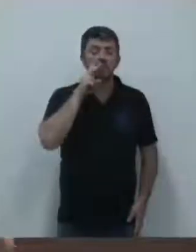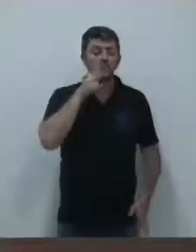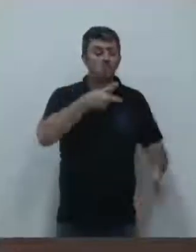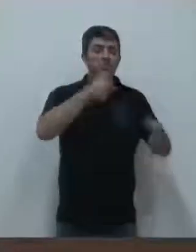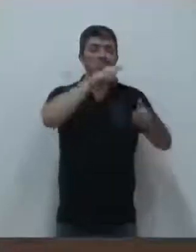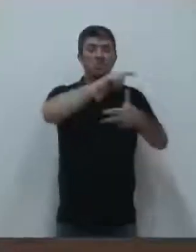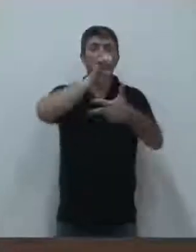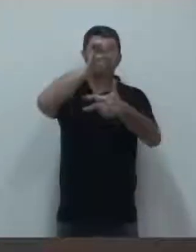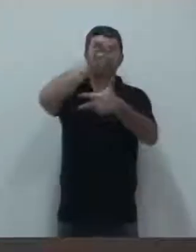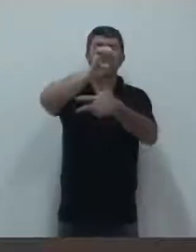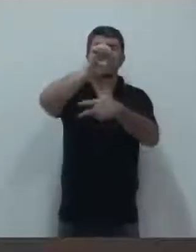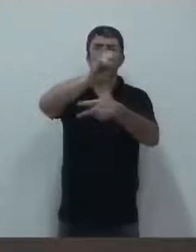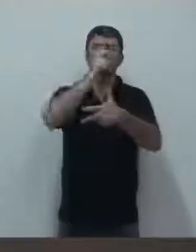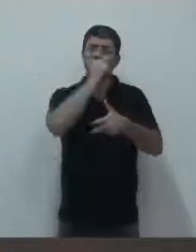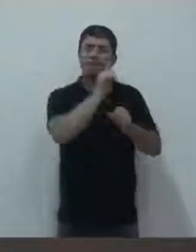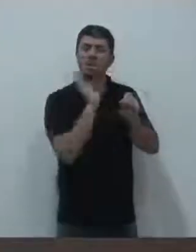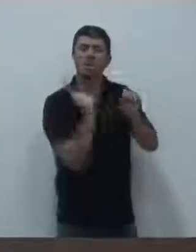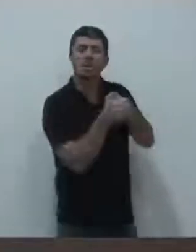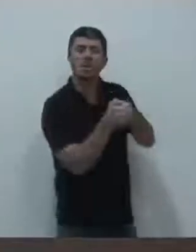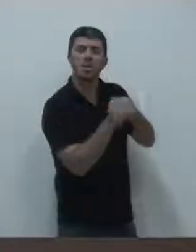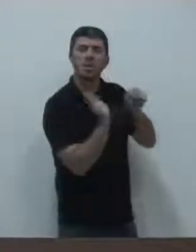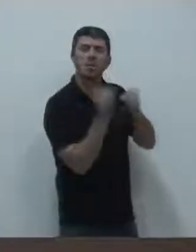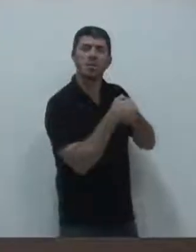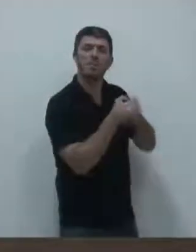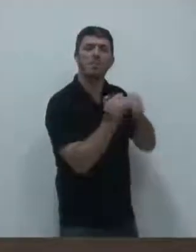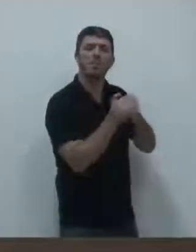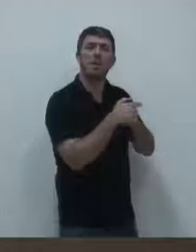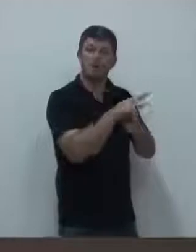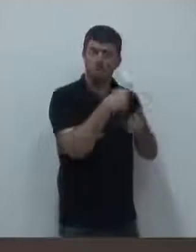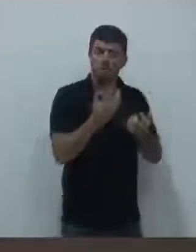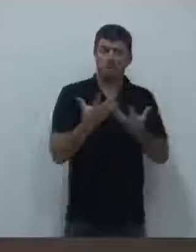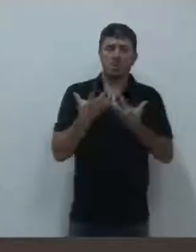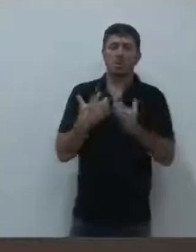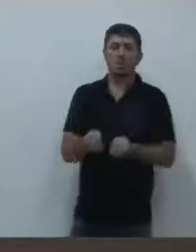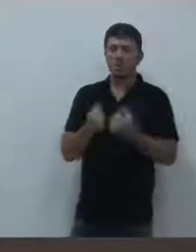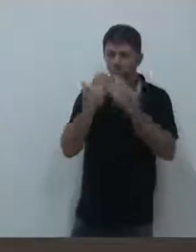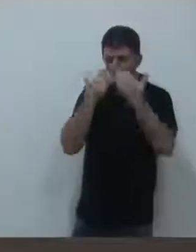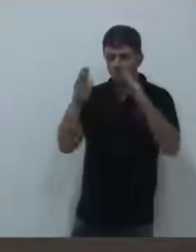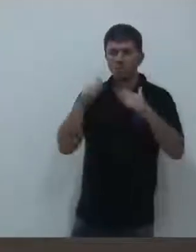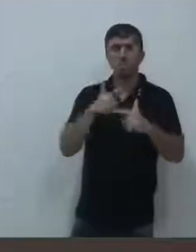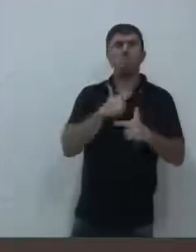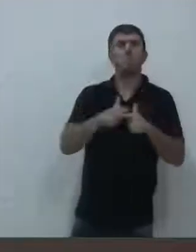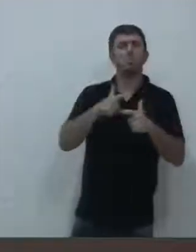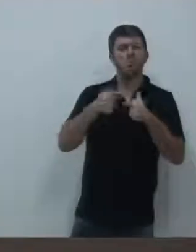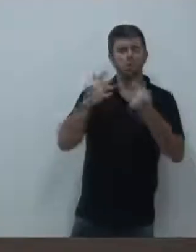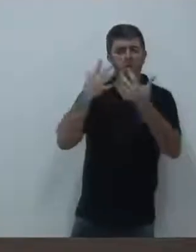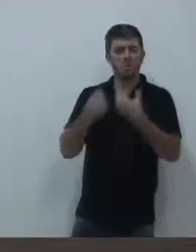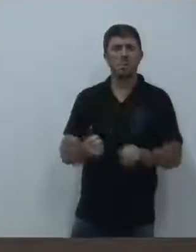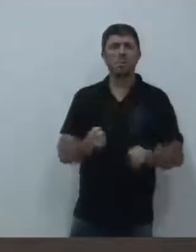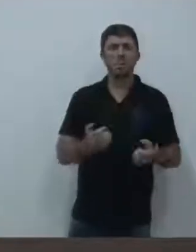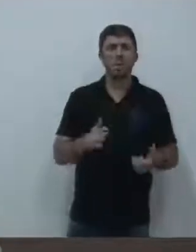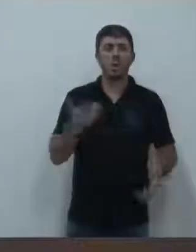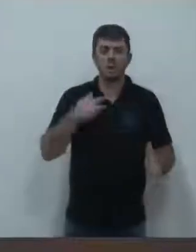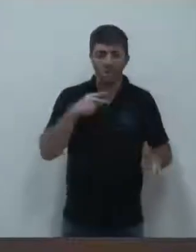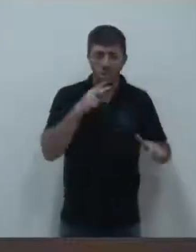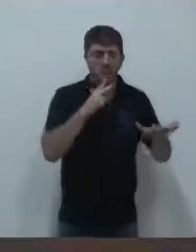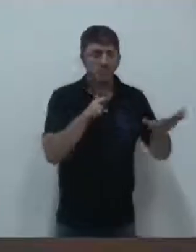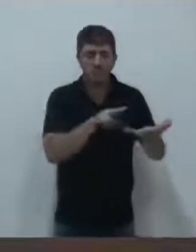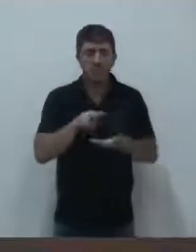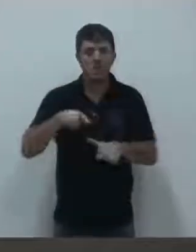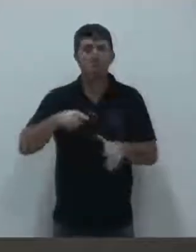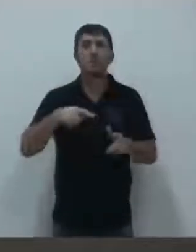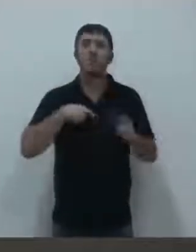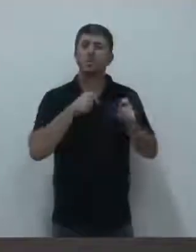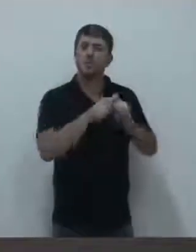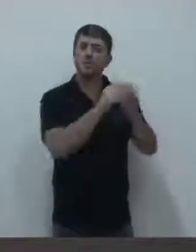ainda tentando se esconder e não assumindo seus grandes problemas. Durante essa semana eu vou fazer alguns requerimentos, porque eu acho que